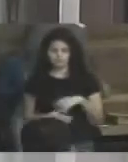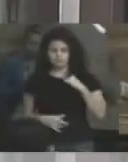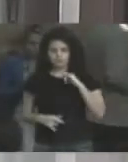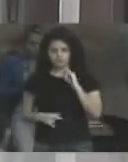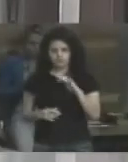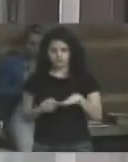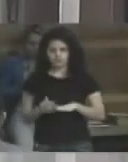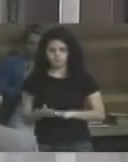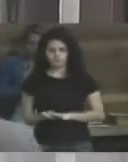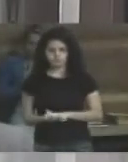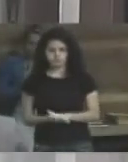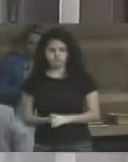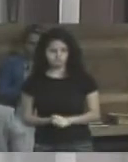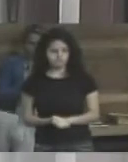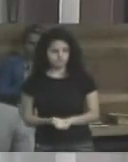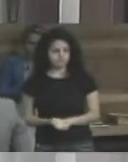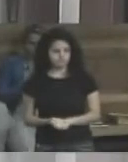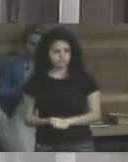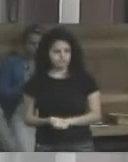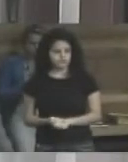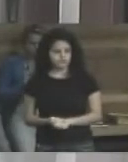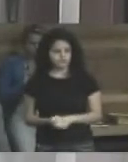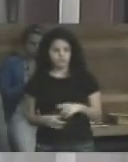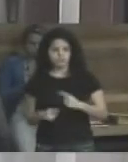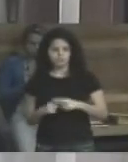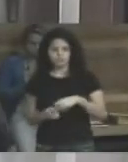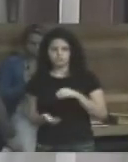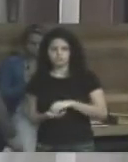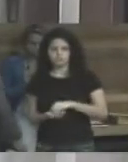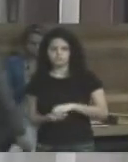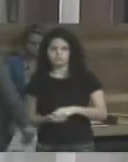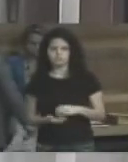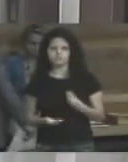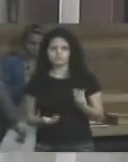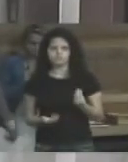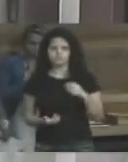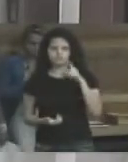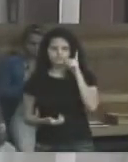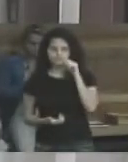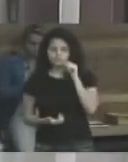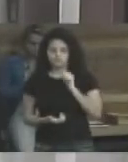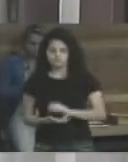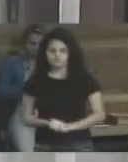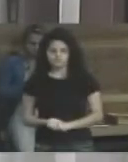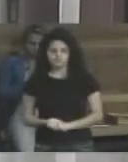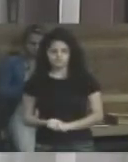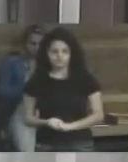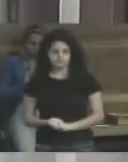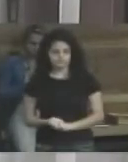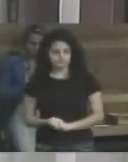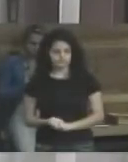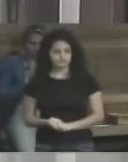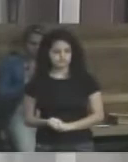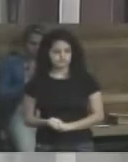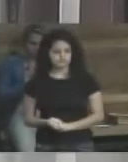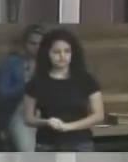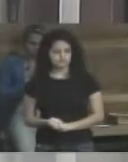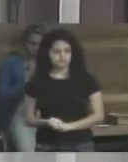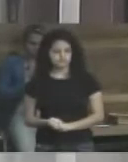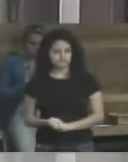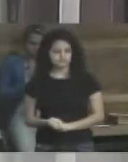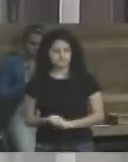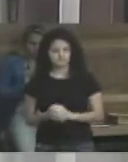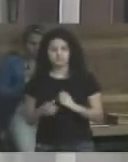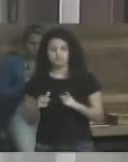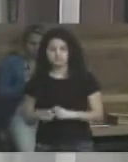tendo em vista o estado precário da captação e armazenamento das barragens que abastecem com água potável o nosso município.